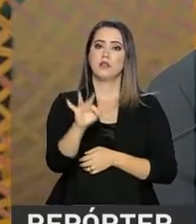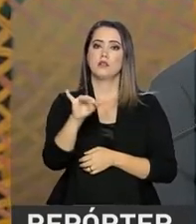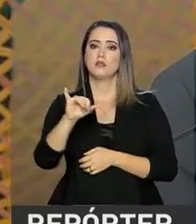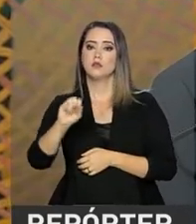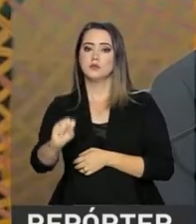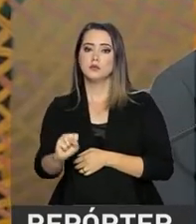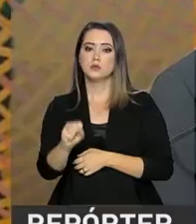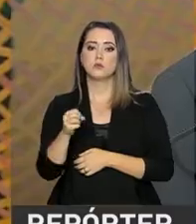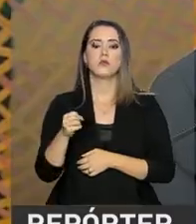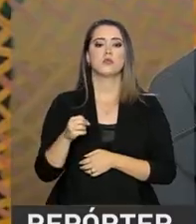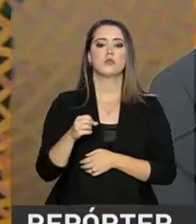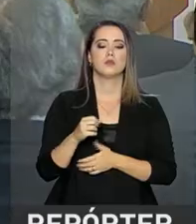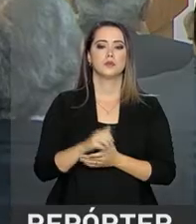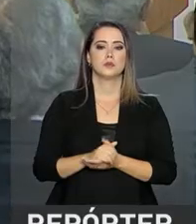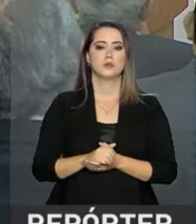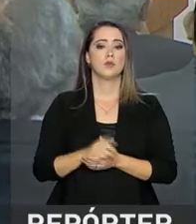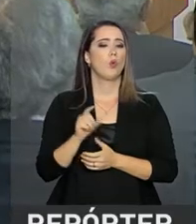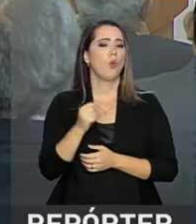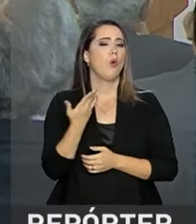mais de